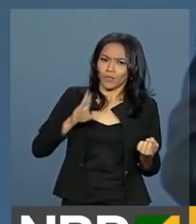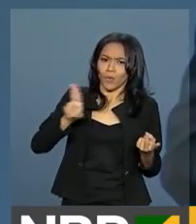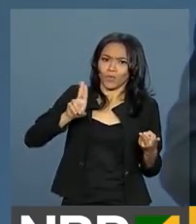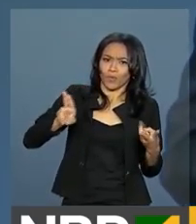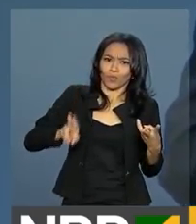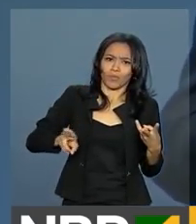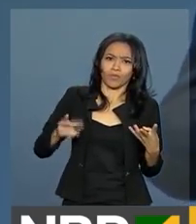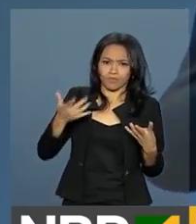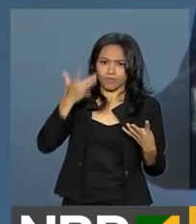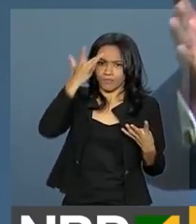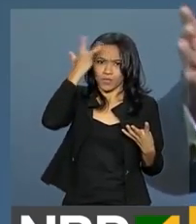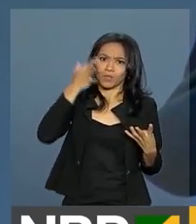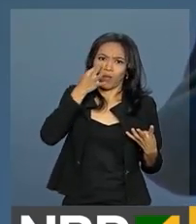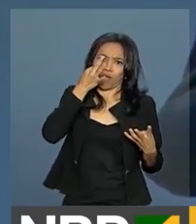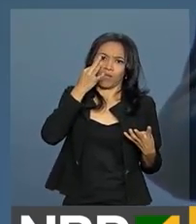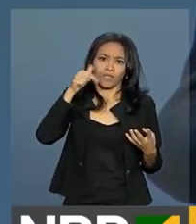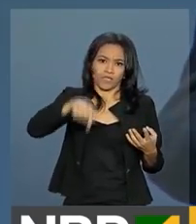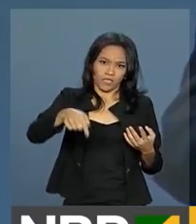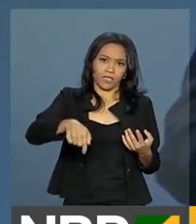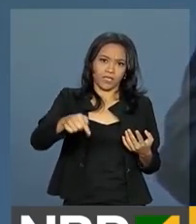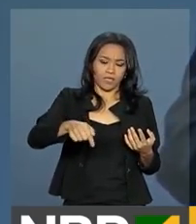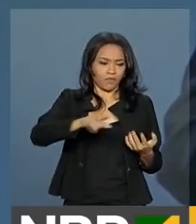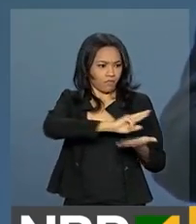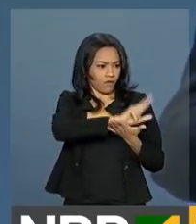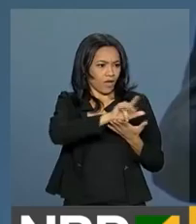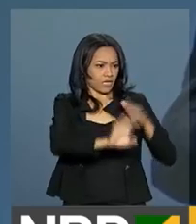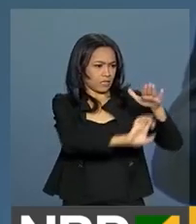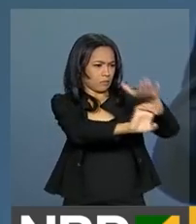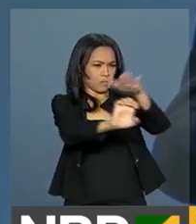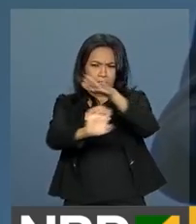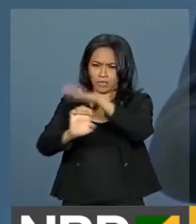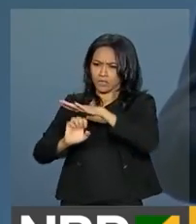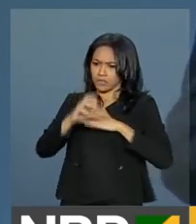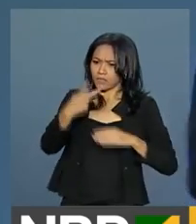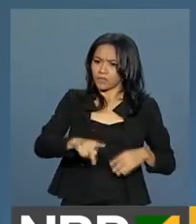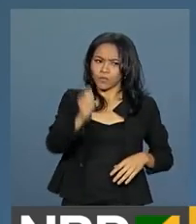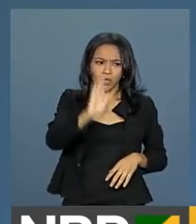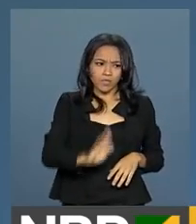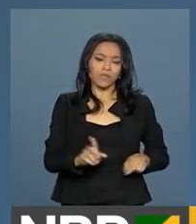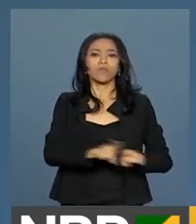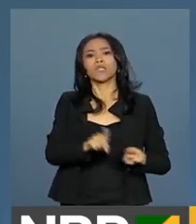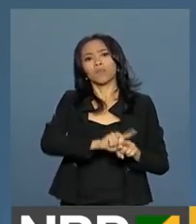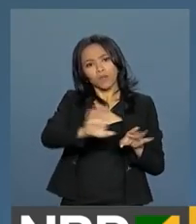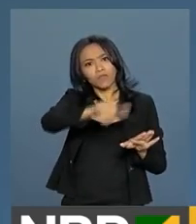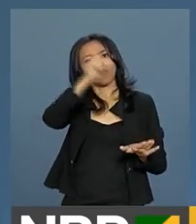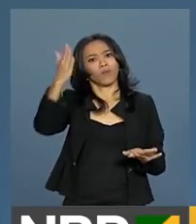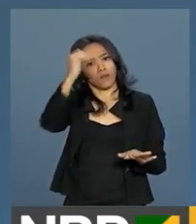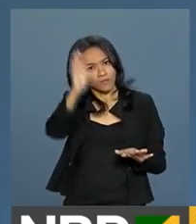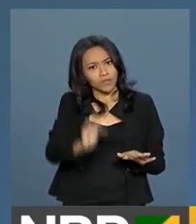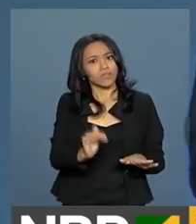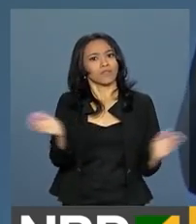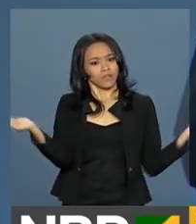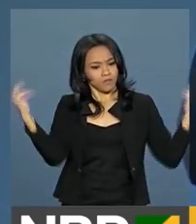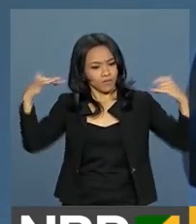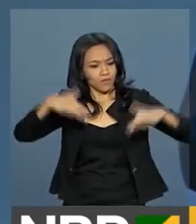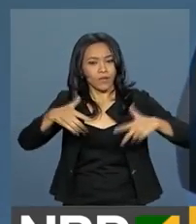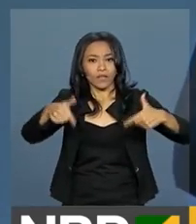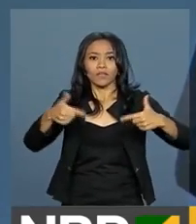todos a uma multidão é de empresários empresários brasileiros empresários estrangeiros naturalmente